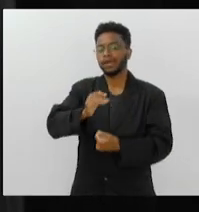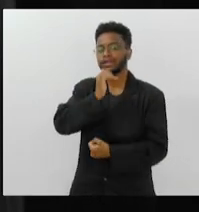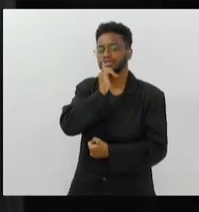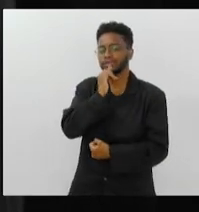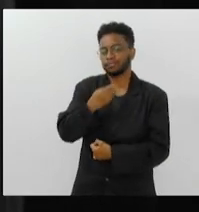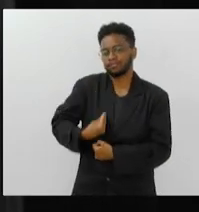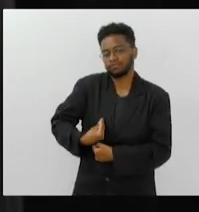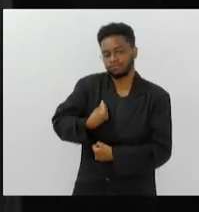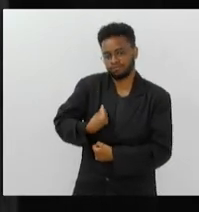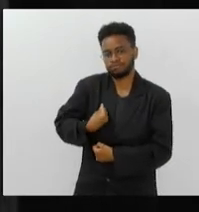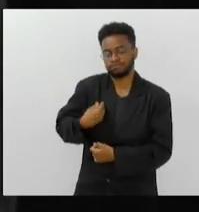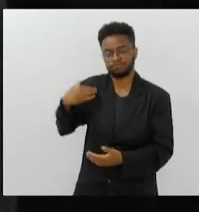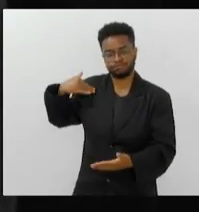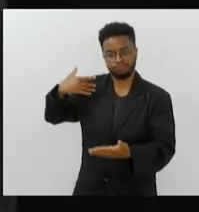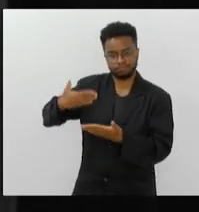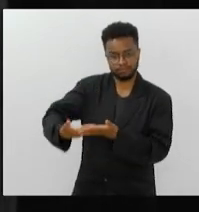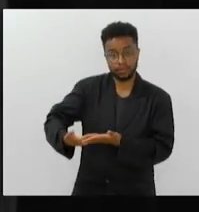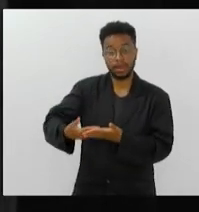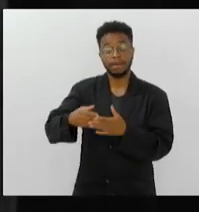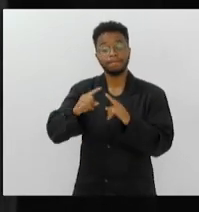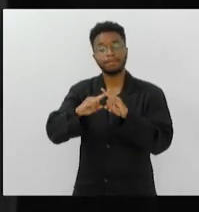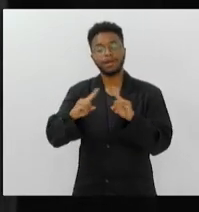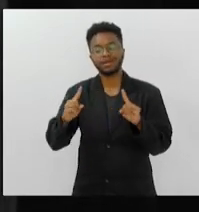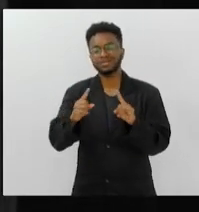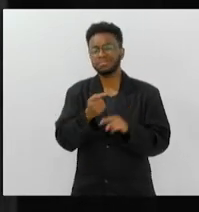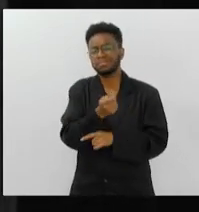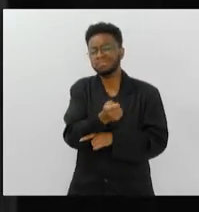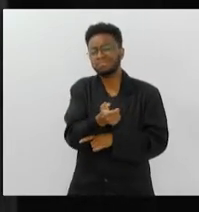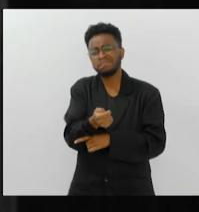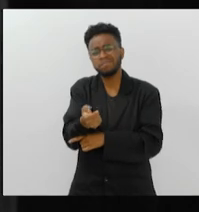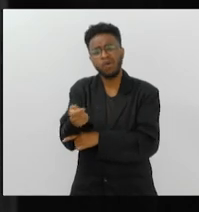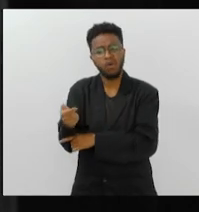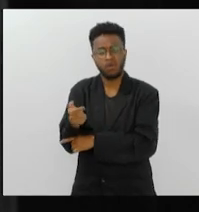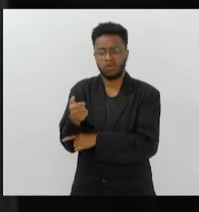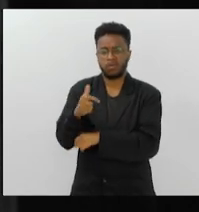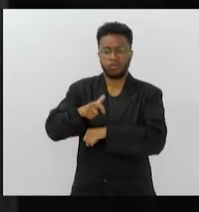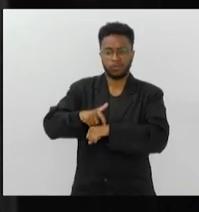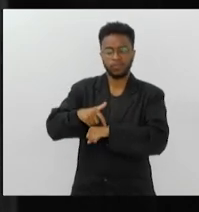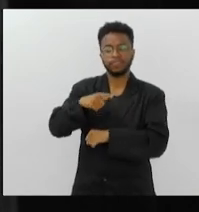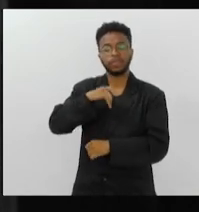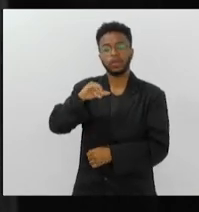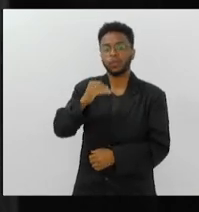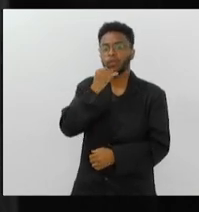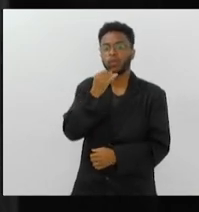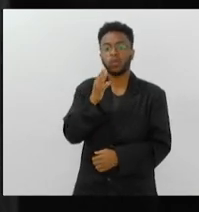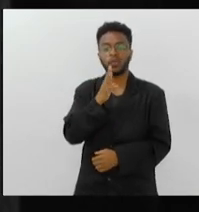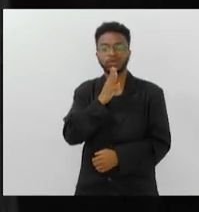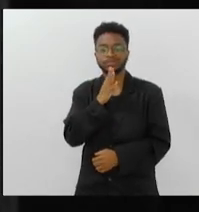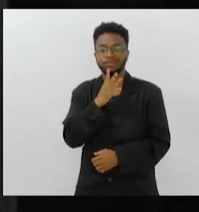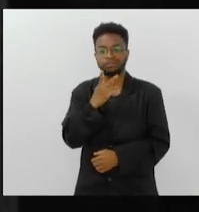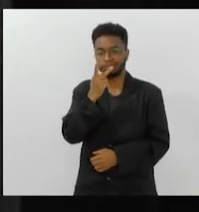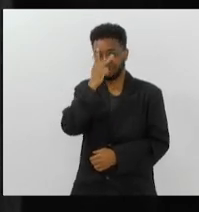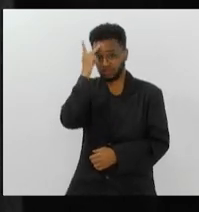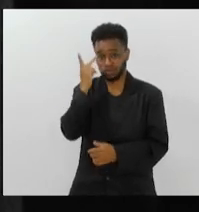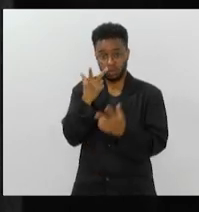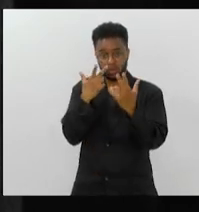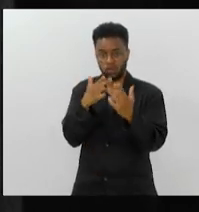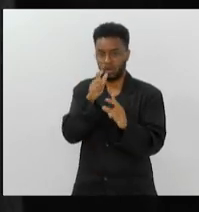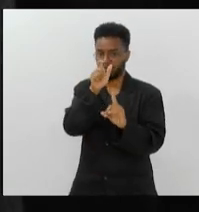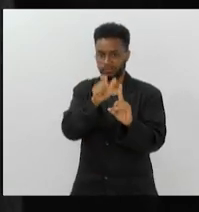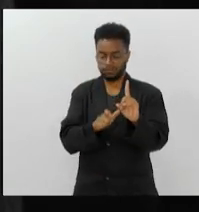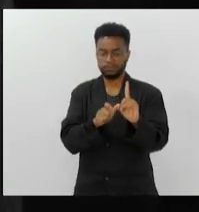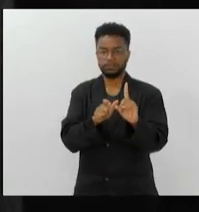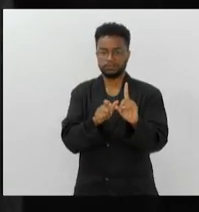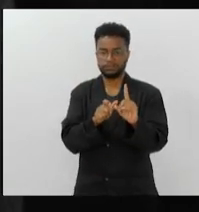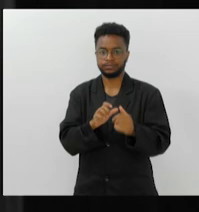vida para a nossa vida inteira. Mas poucas vezes a gente tem a oportunidade de conhecer uma pessoa como essa.